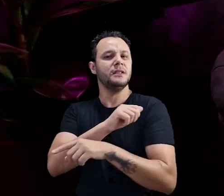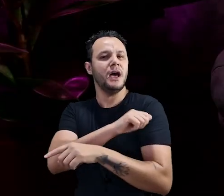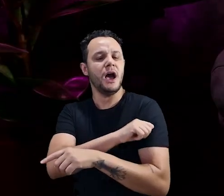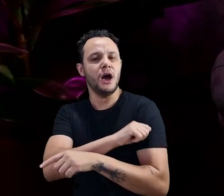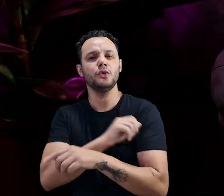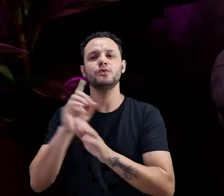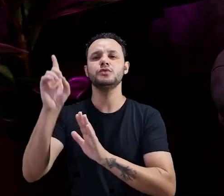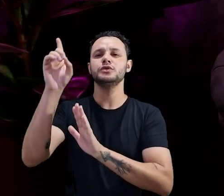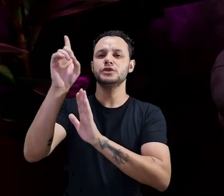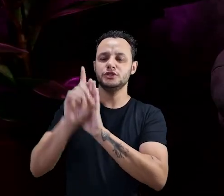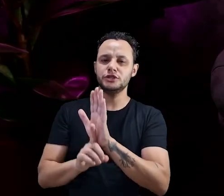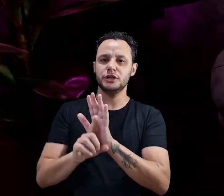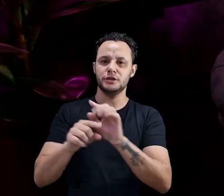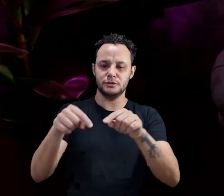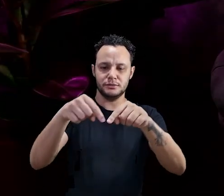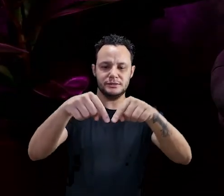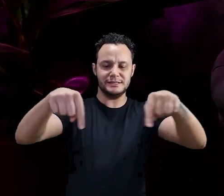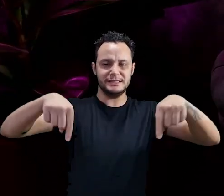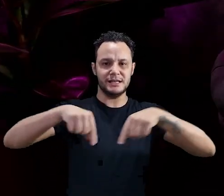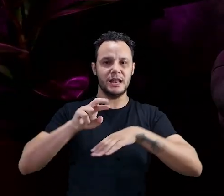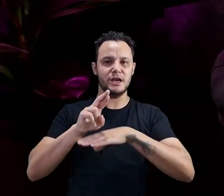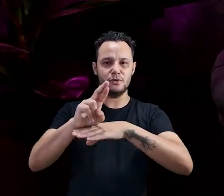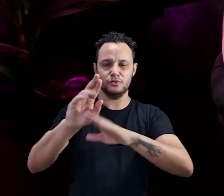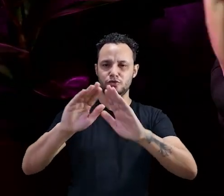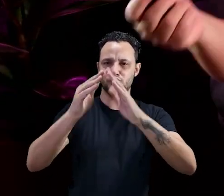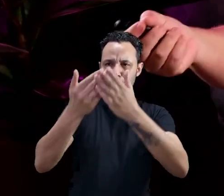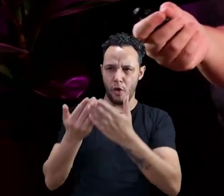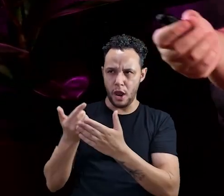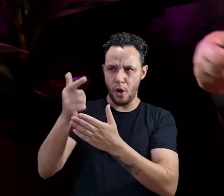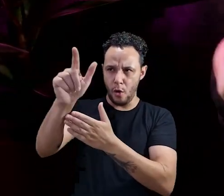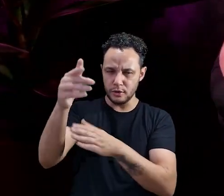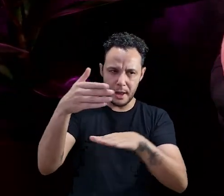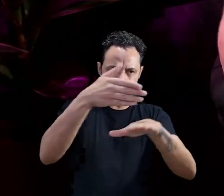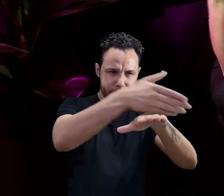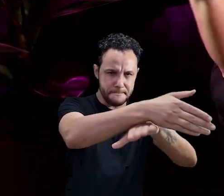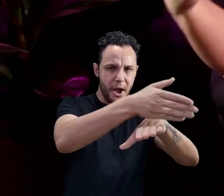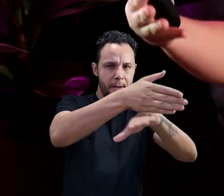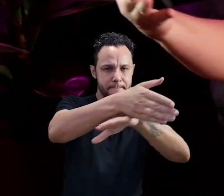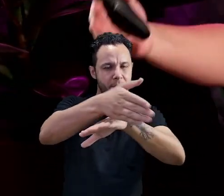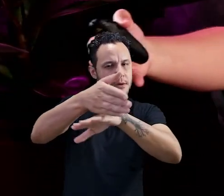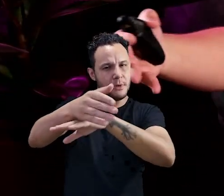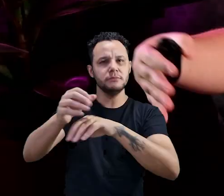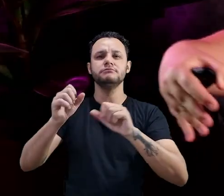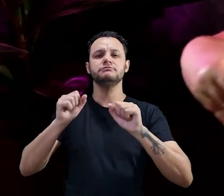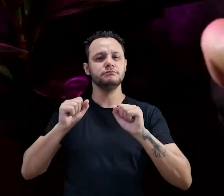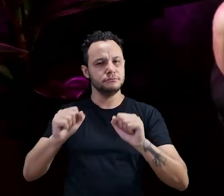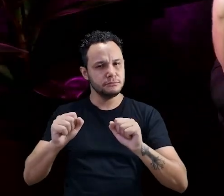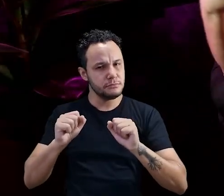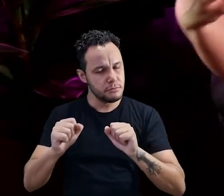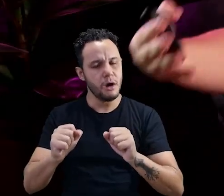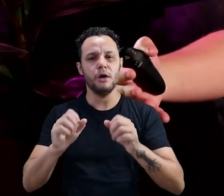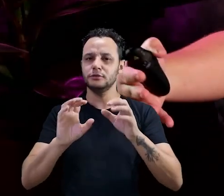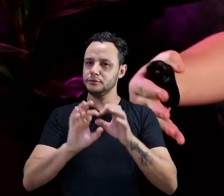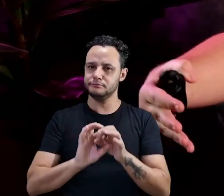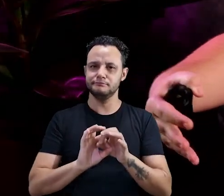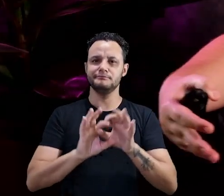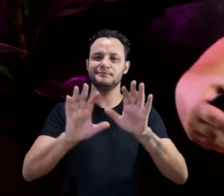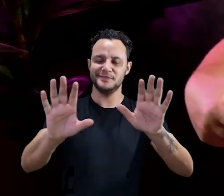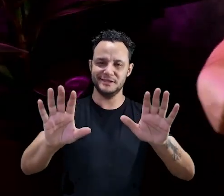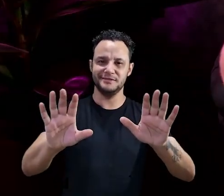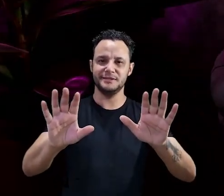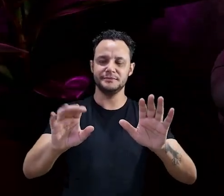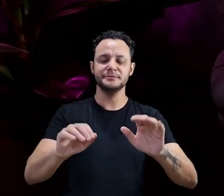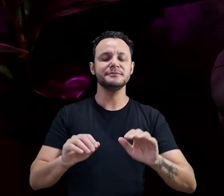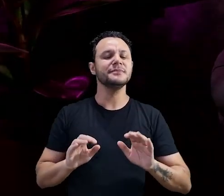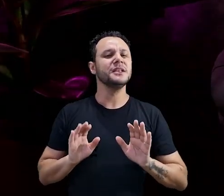que o nosso estudante ele tem direito de usar a sala de recurso de outra escola que tenha no nosso município, né, que